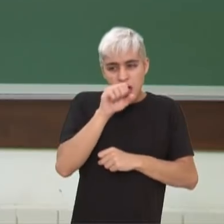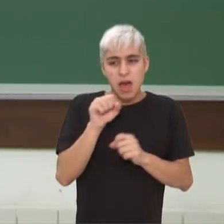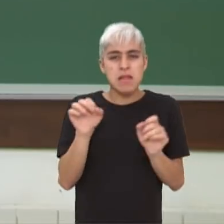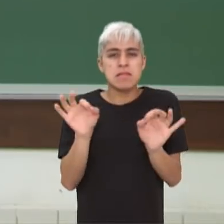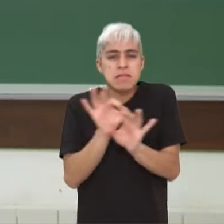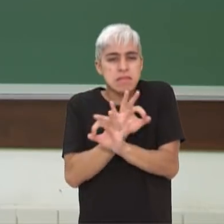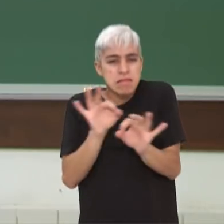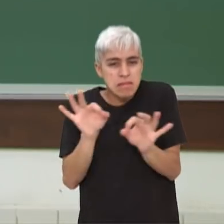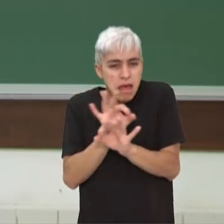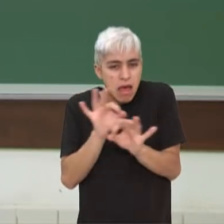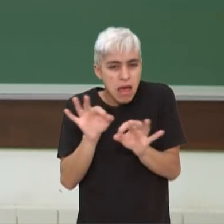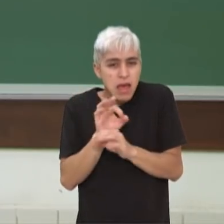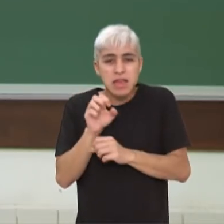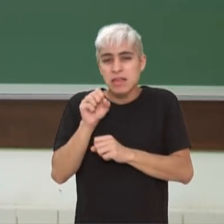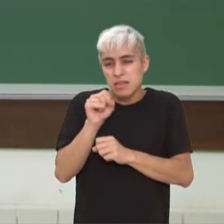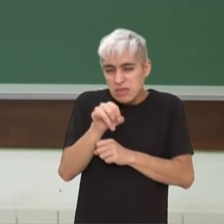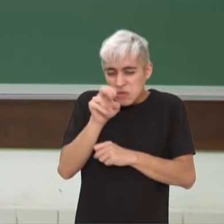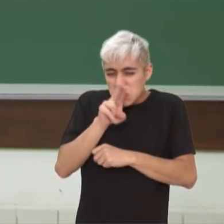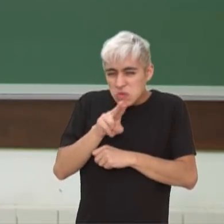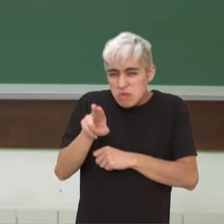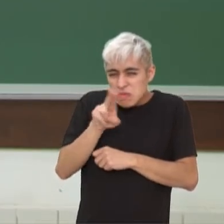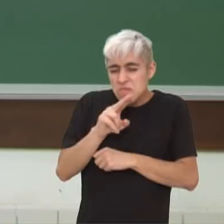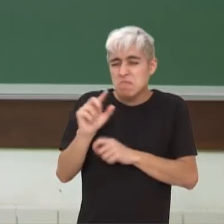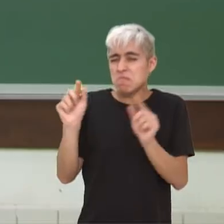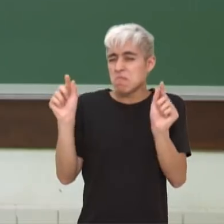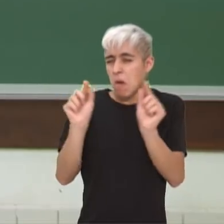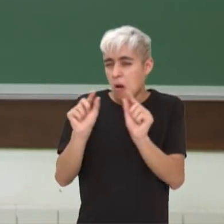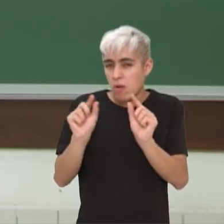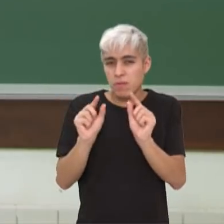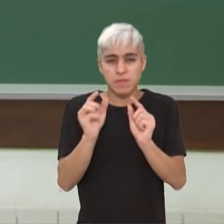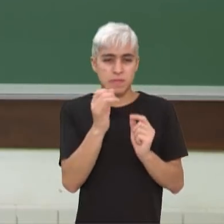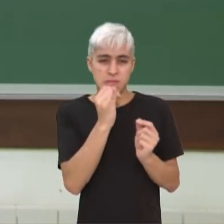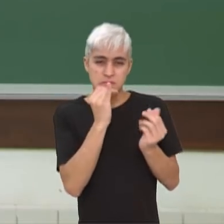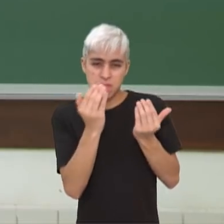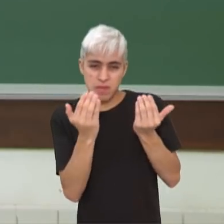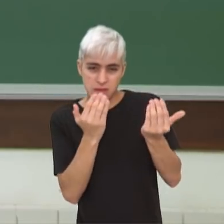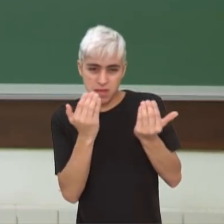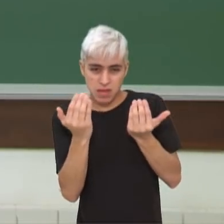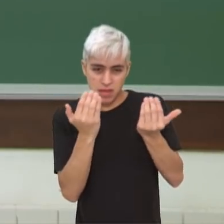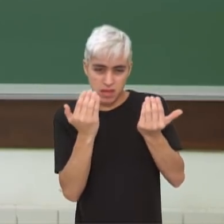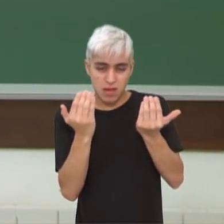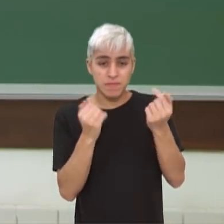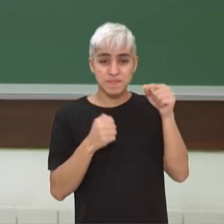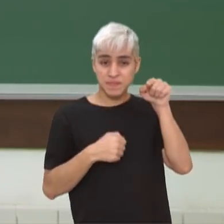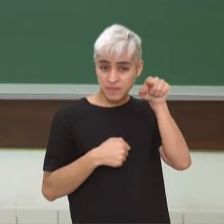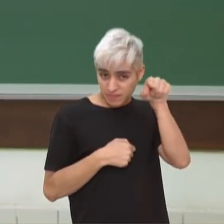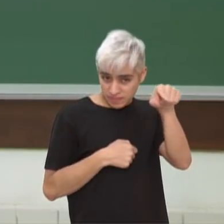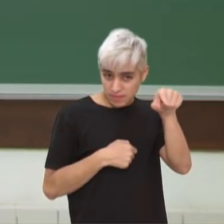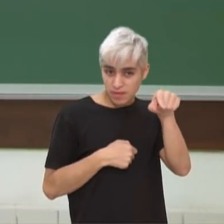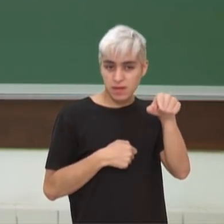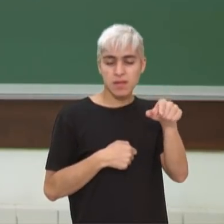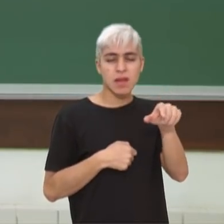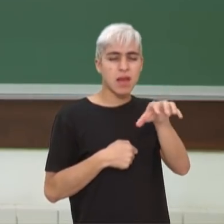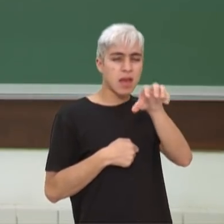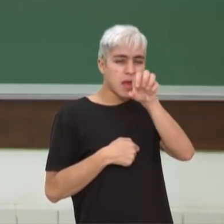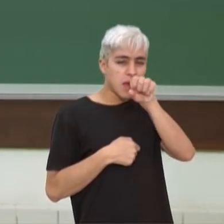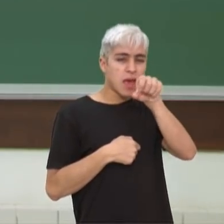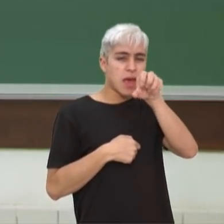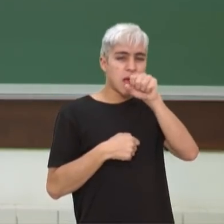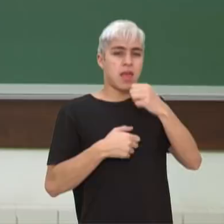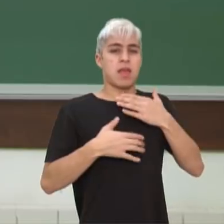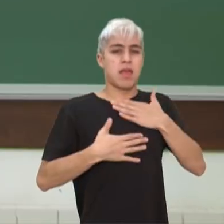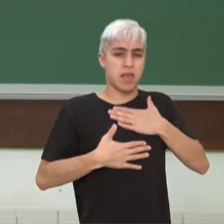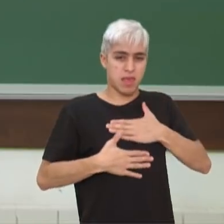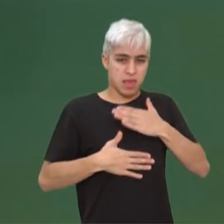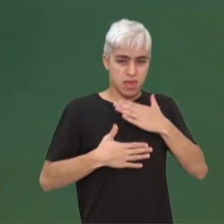de oxigênio, e se fizermos vai ser ali bem pouco. Um exemplo de atividade aeróbica que você pode estar assimilando aí a